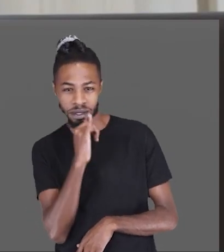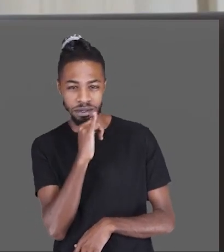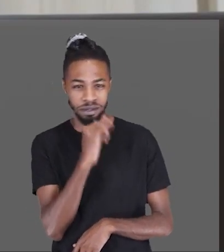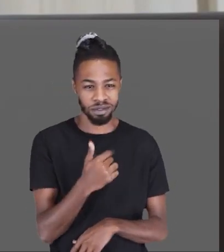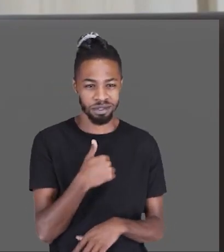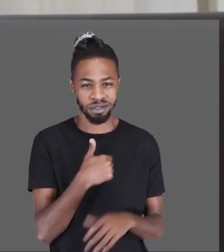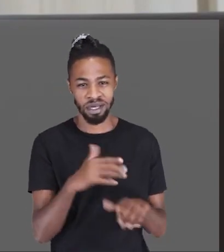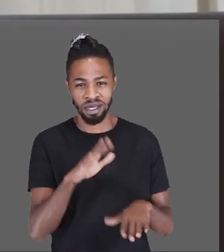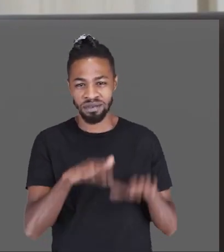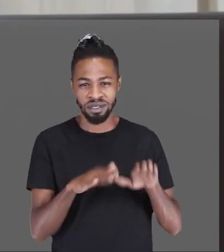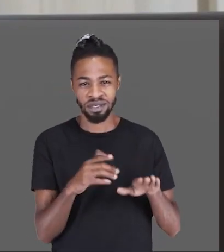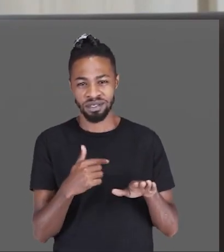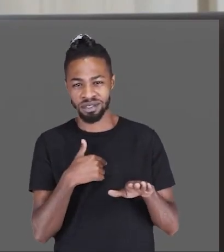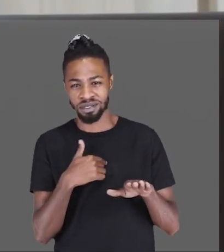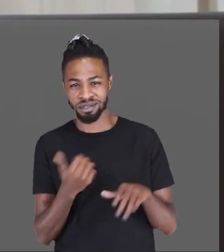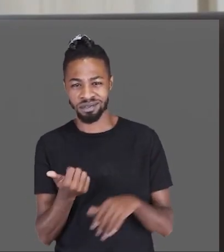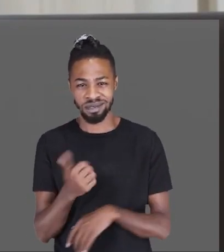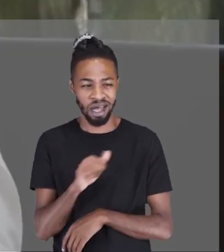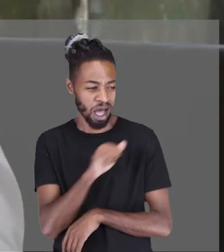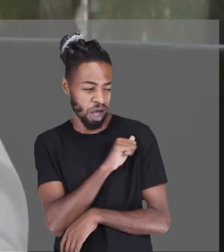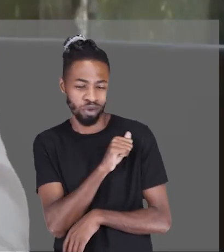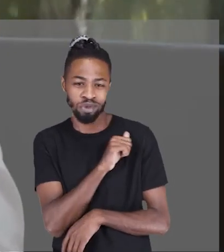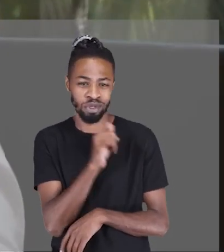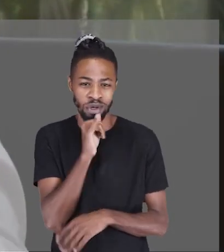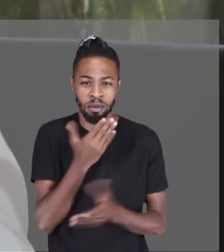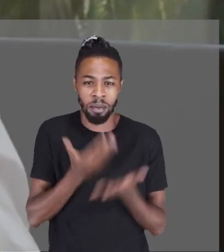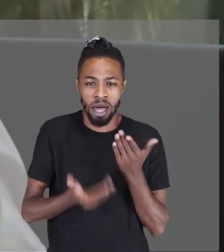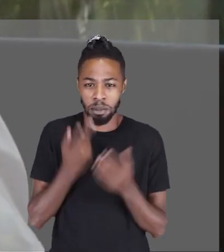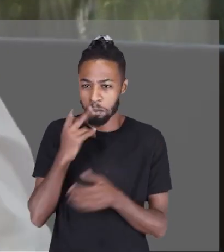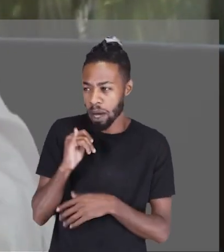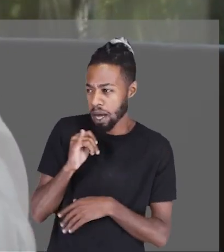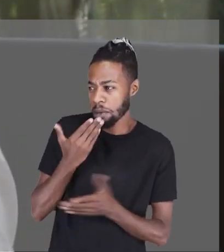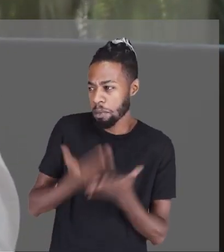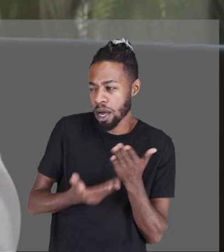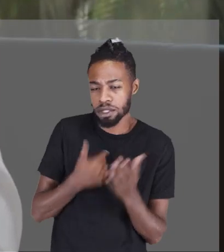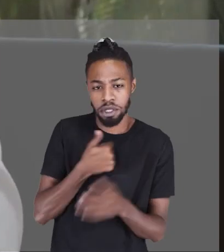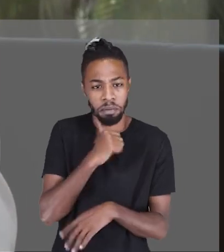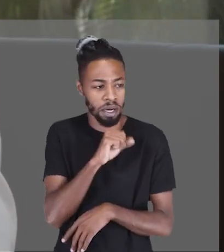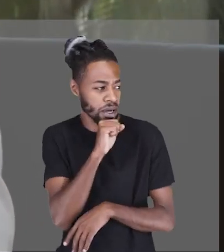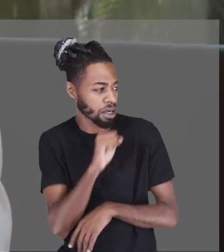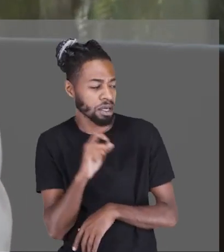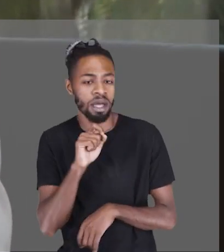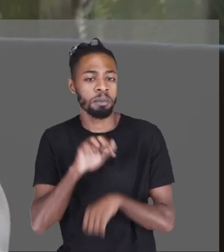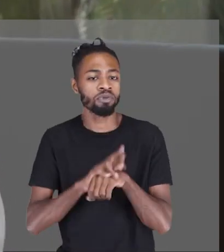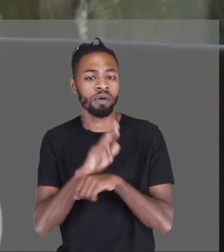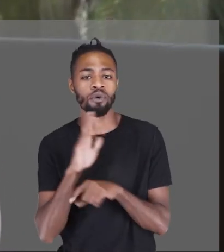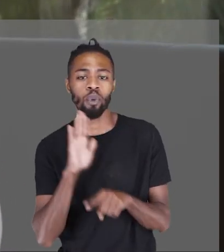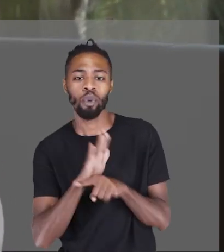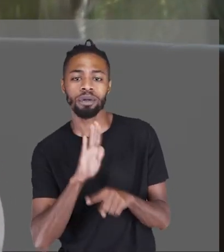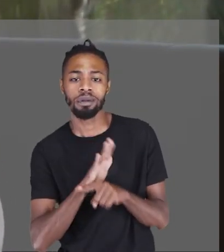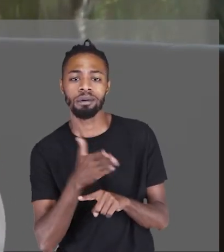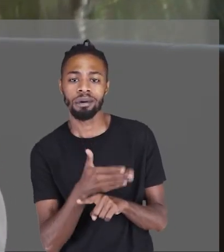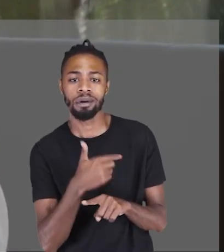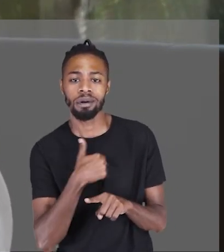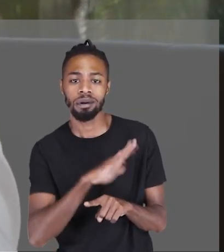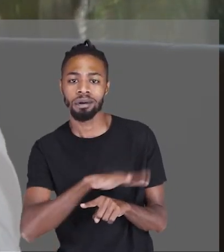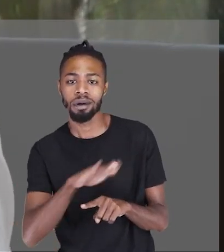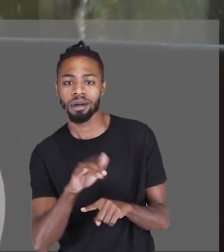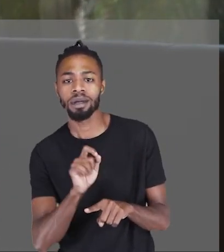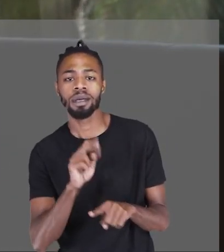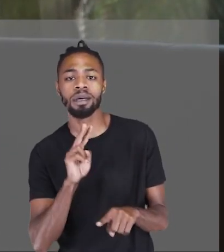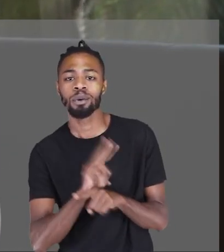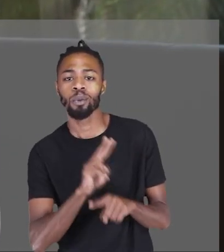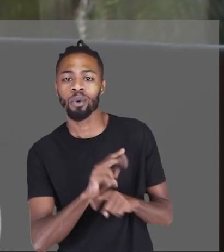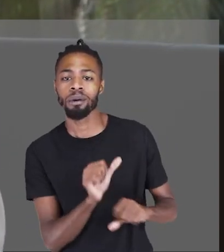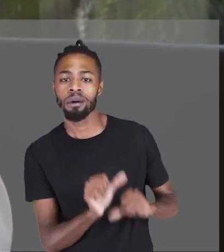anos finais sem pai e sem mãe, né? Então termina um pouco um hiato aí. Quem cuida dessa colaboração,